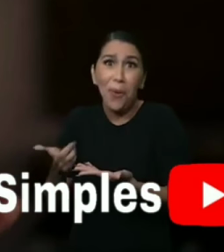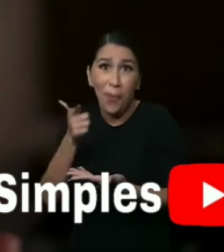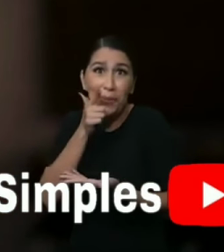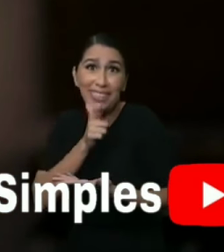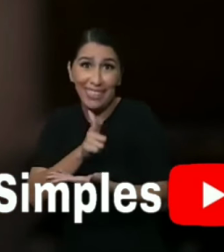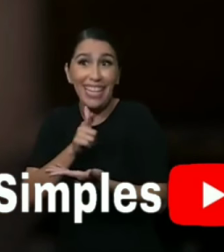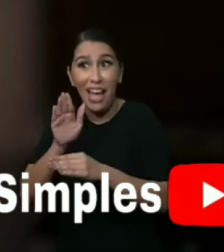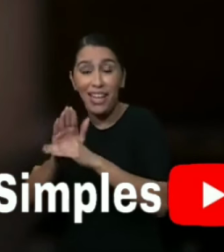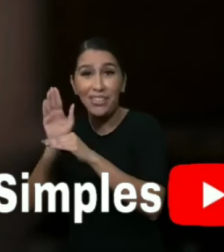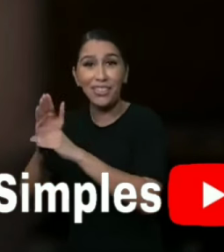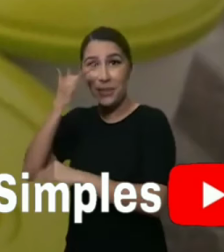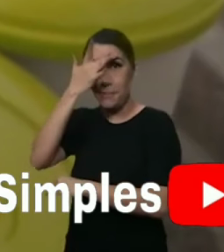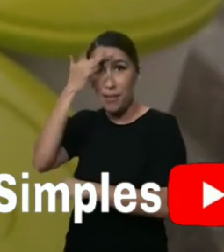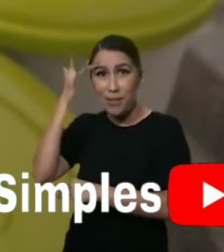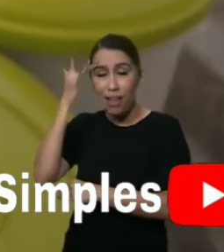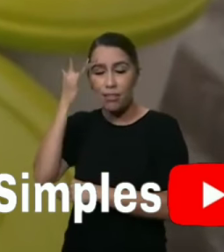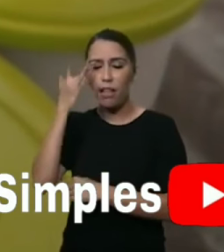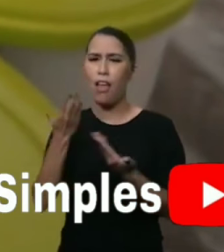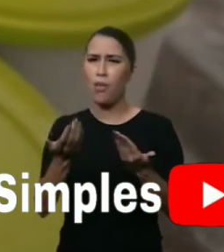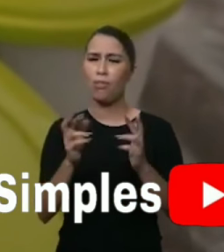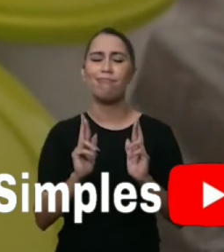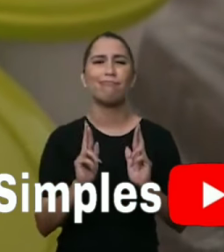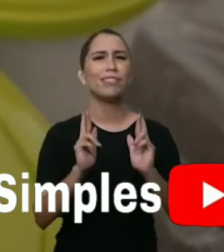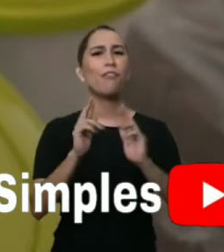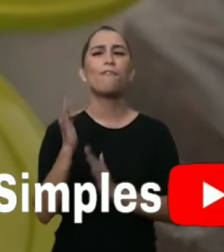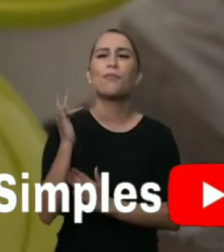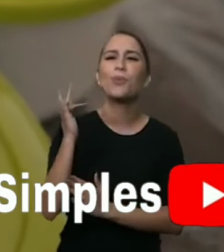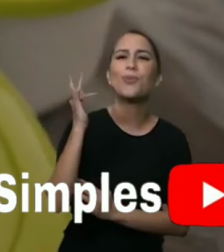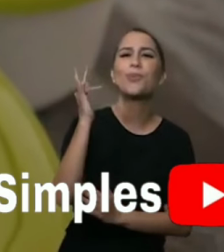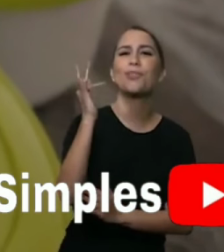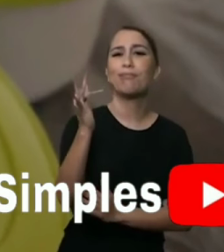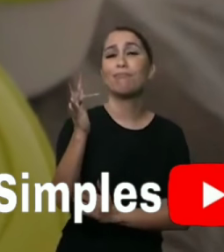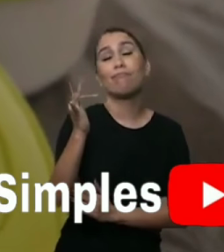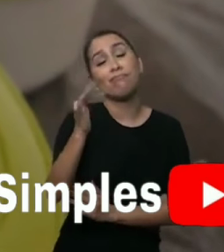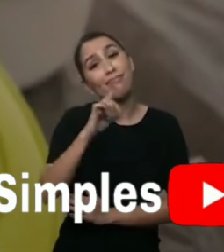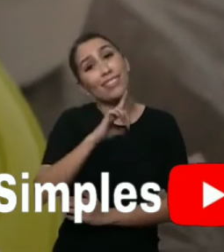para gerar emprego, né? E eu pretendo futuramente,